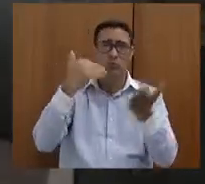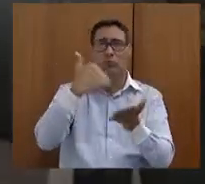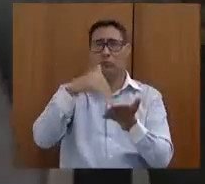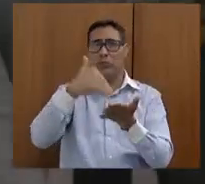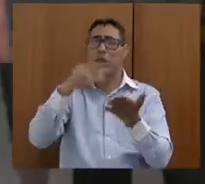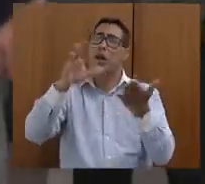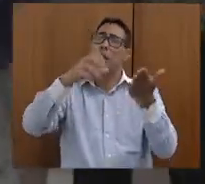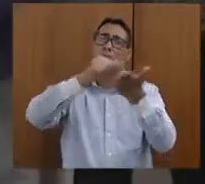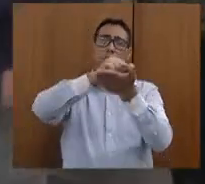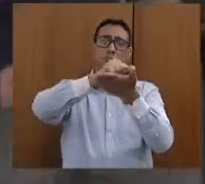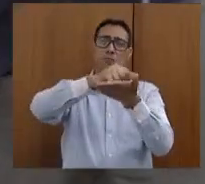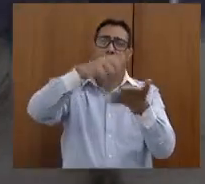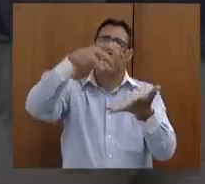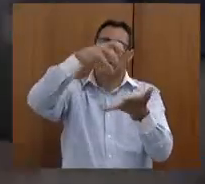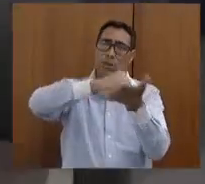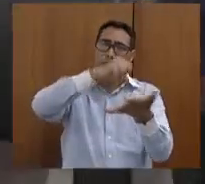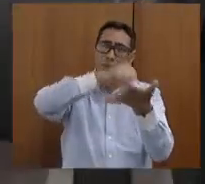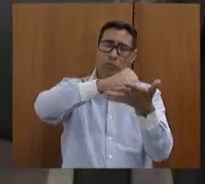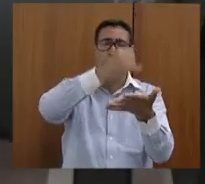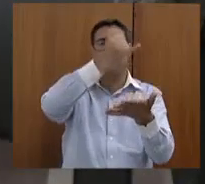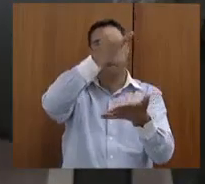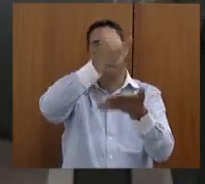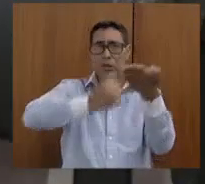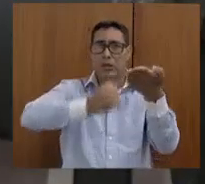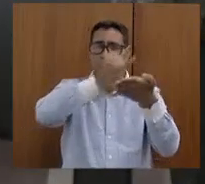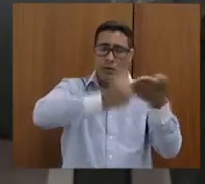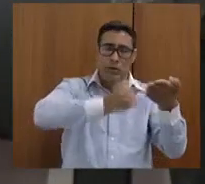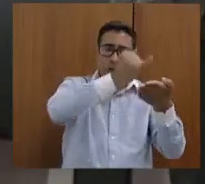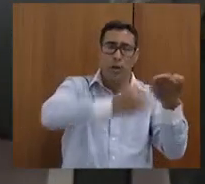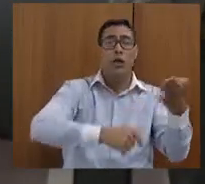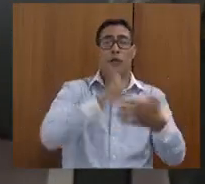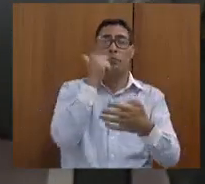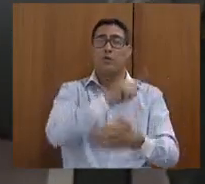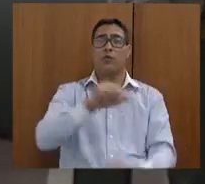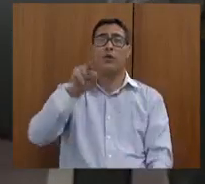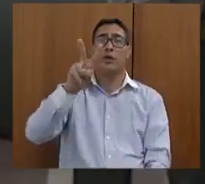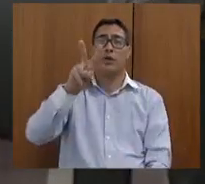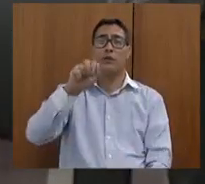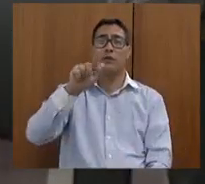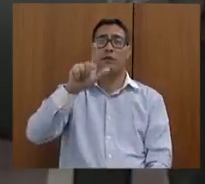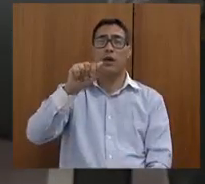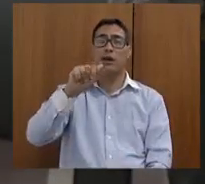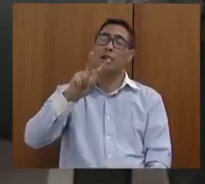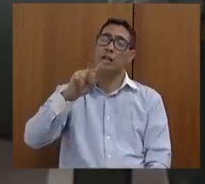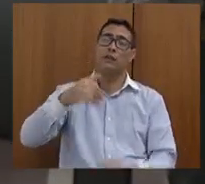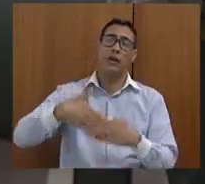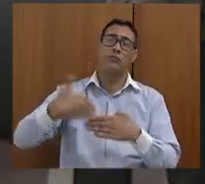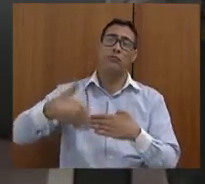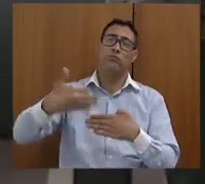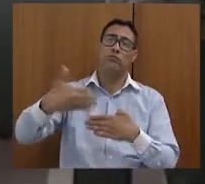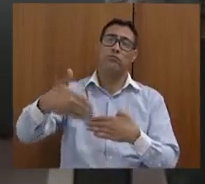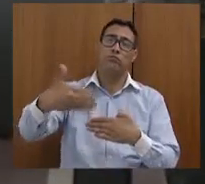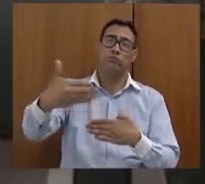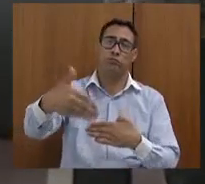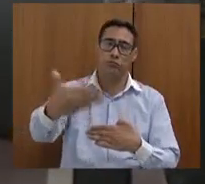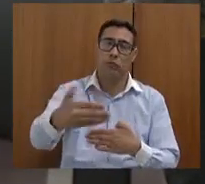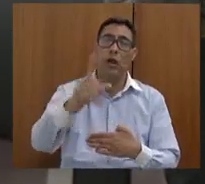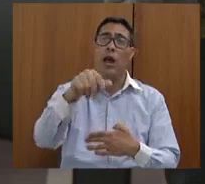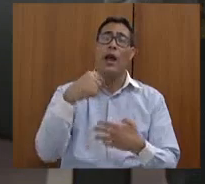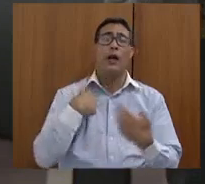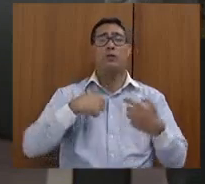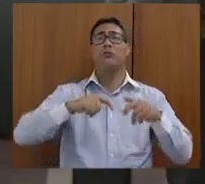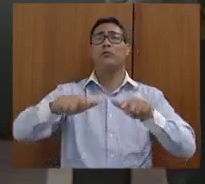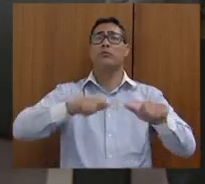inscritos para preenchermos né as vagas que acabam surgindo ao longo desse período Este é um trabalho de